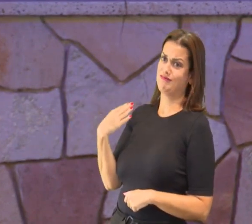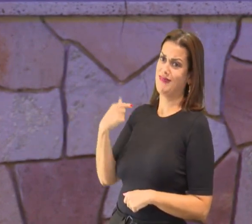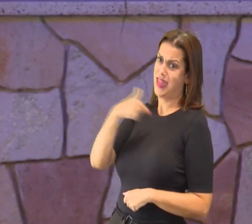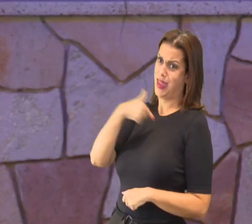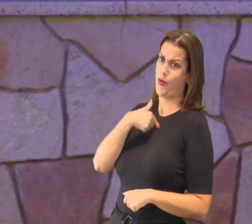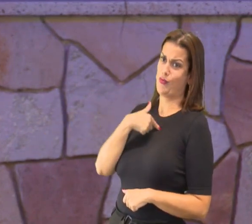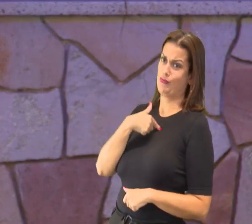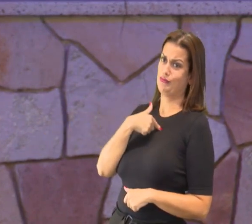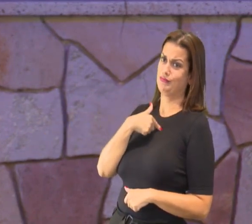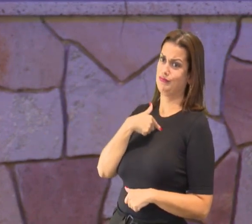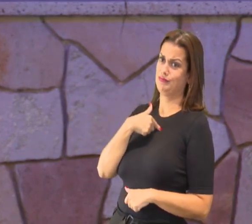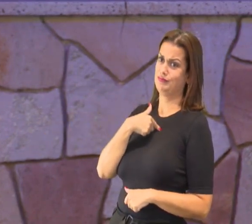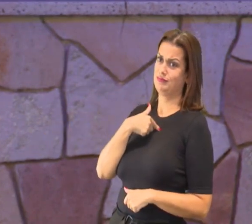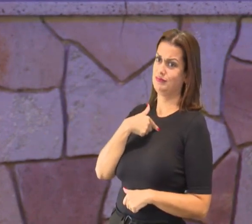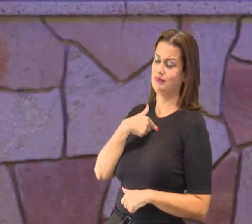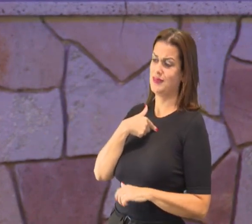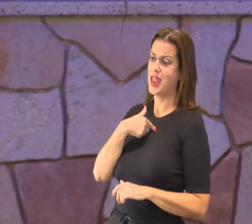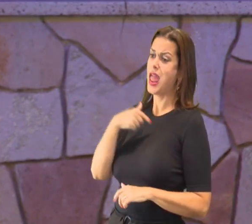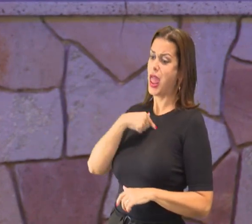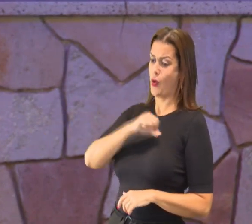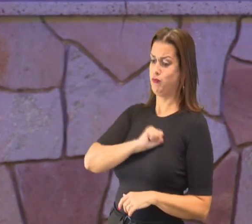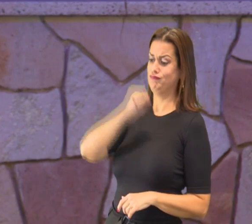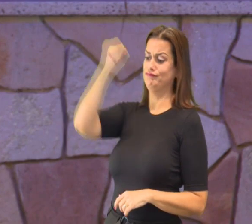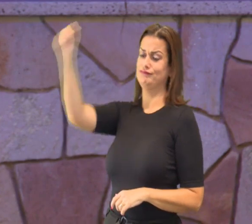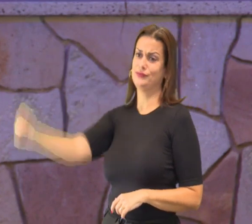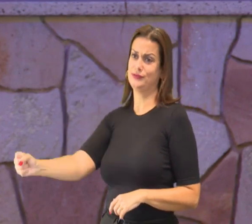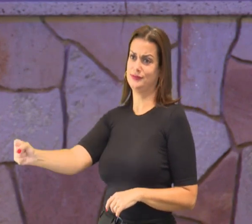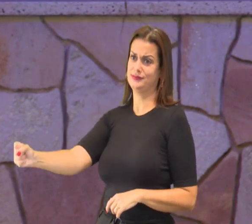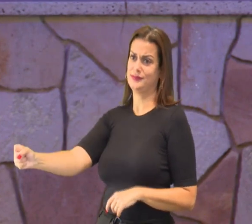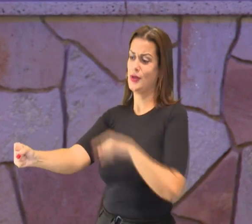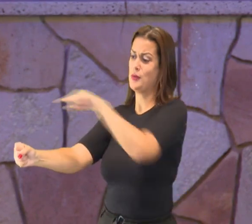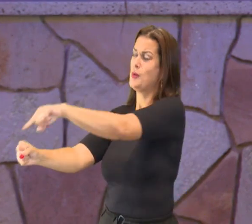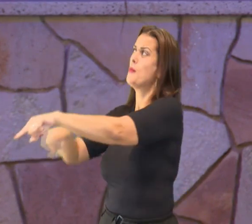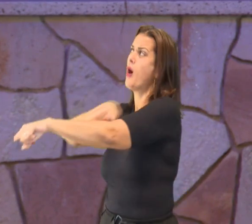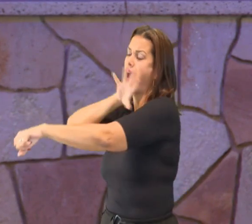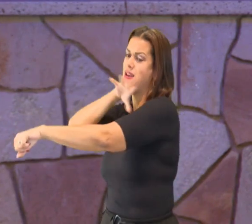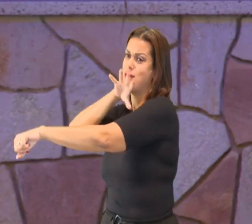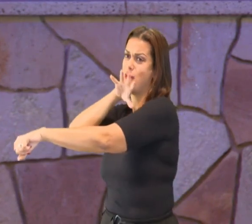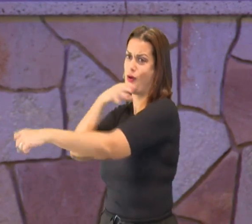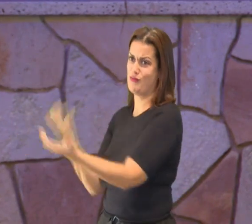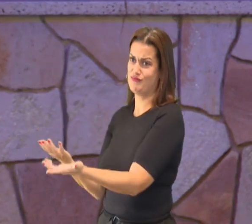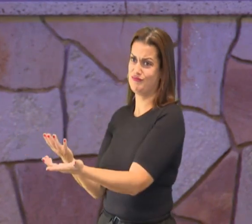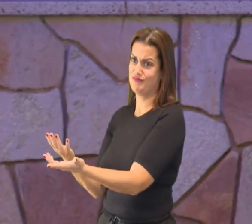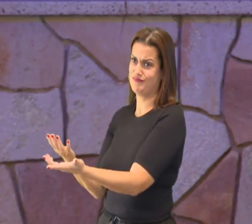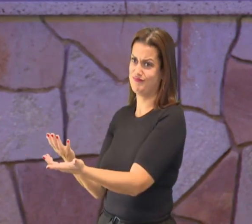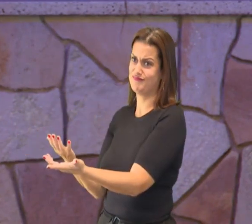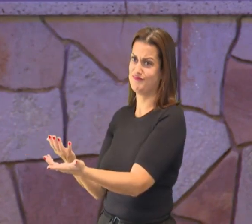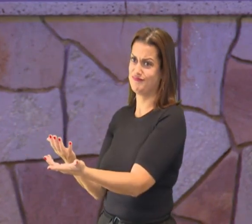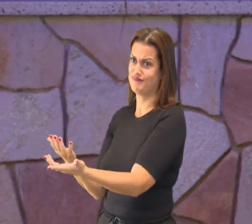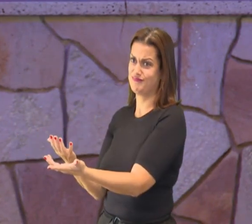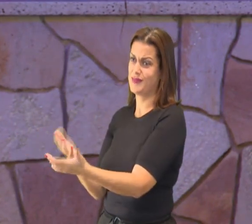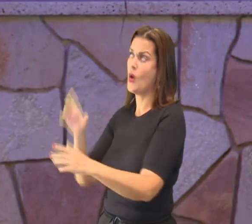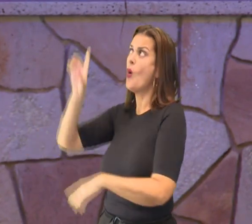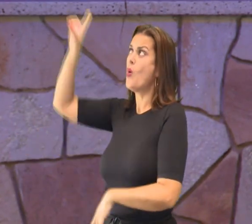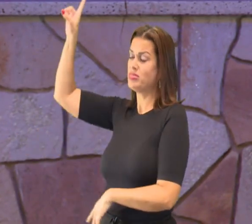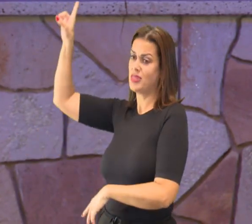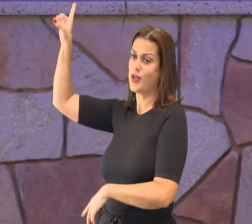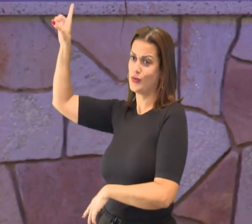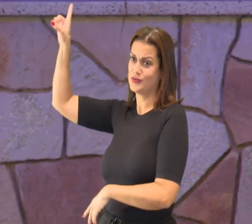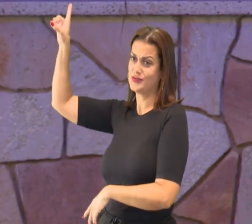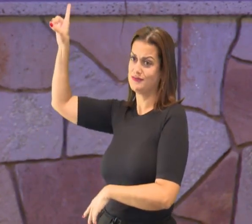morrer sou eu. Eu transfiro para o animal. E é interessante que Deus então